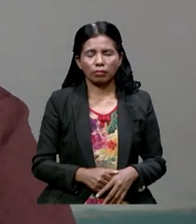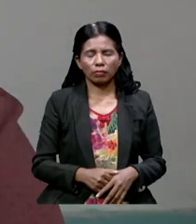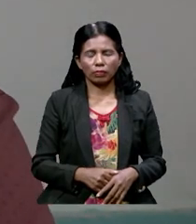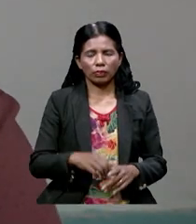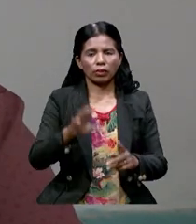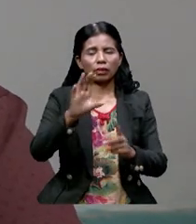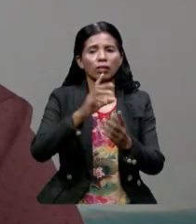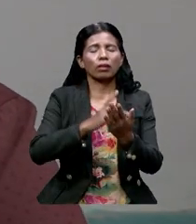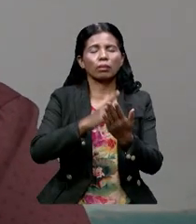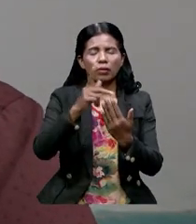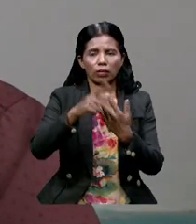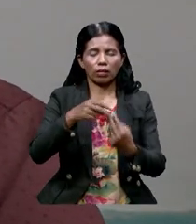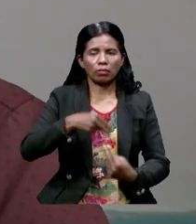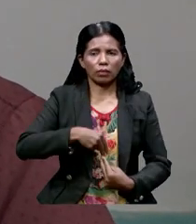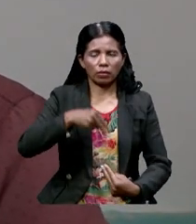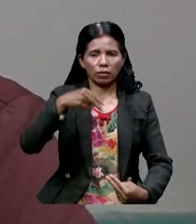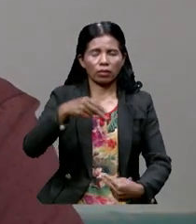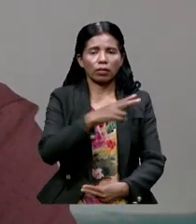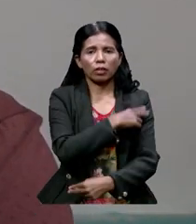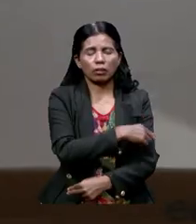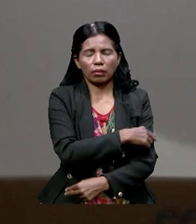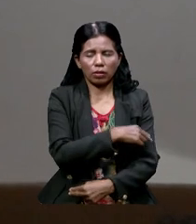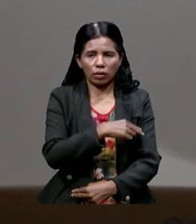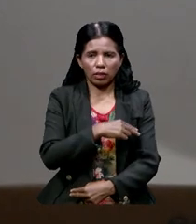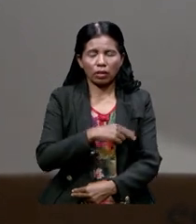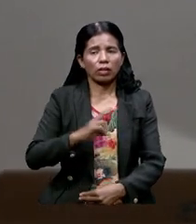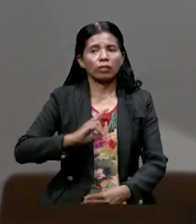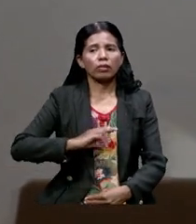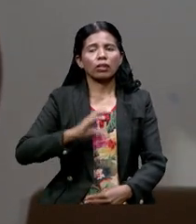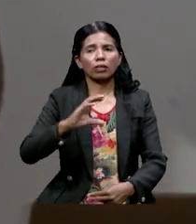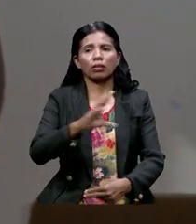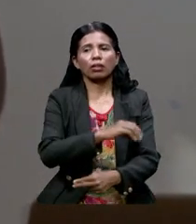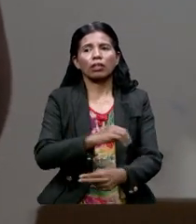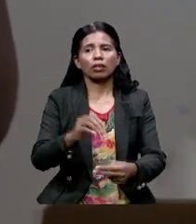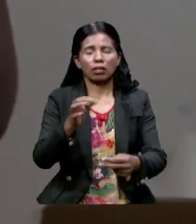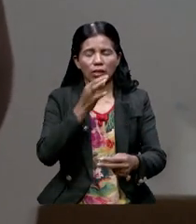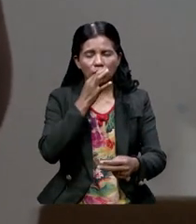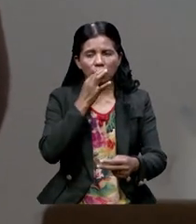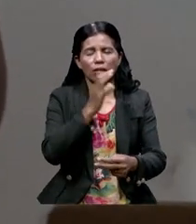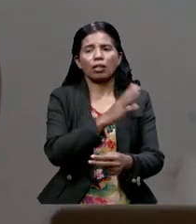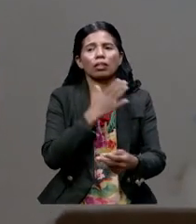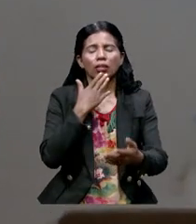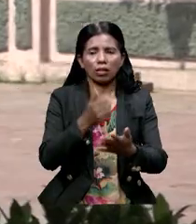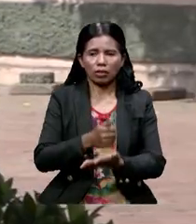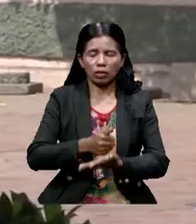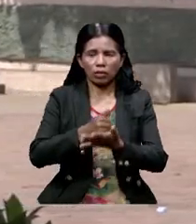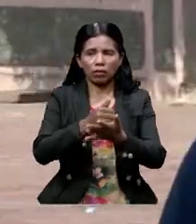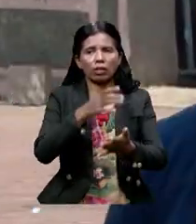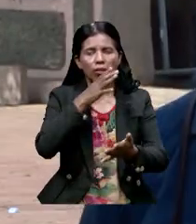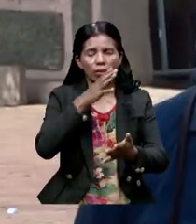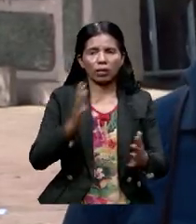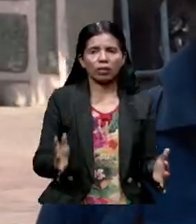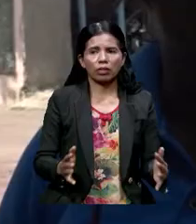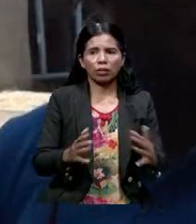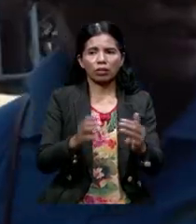Coordenador Programa Nutrição Centro Internamento Veracruz informa estoque aihan super cereal a tua ajuda inan isin rua